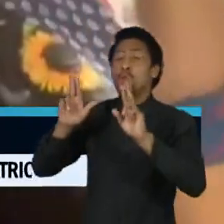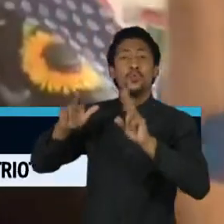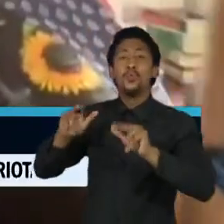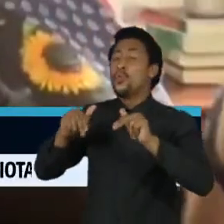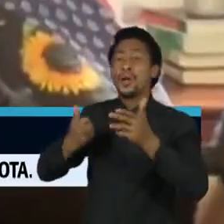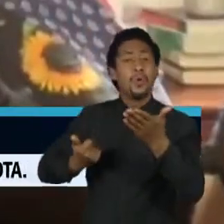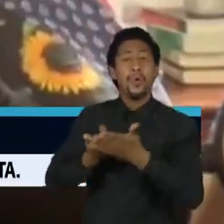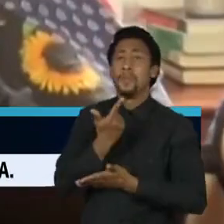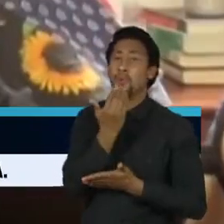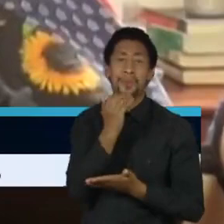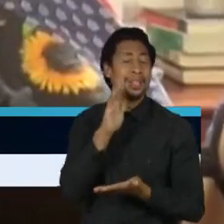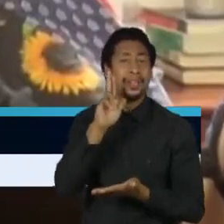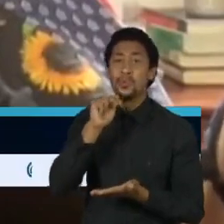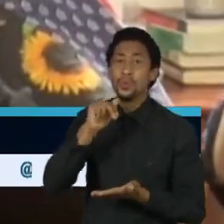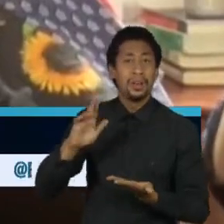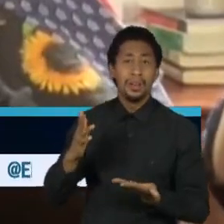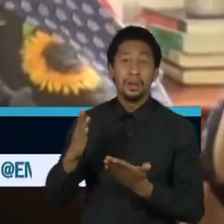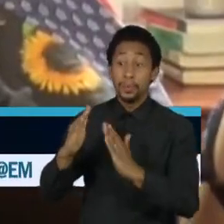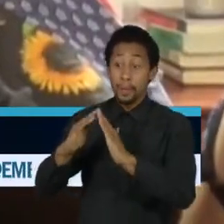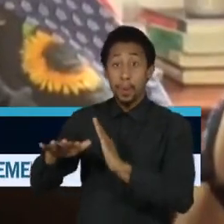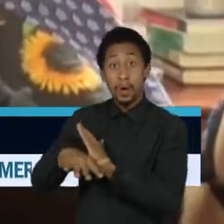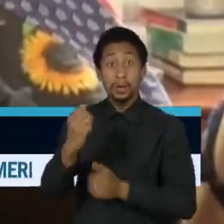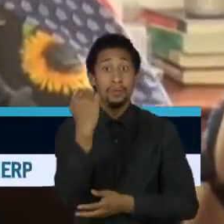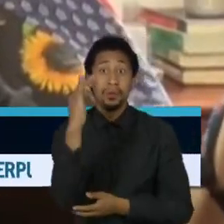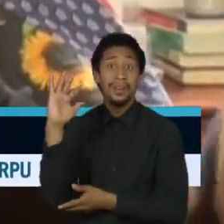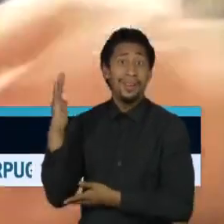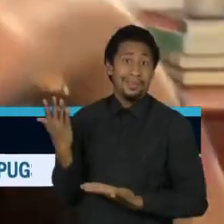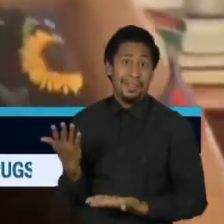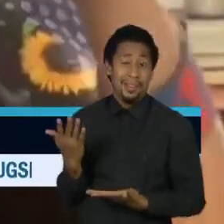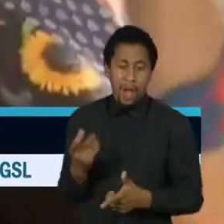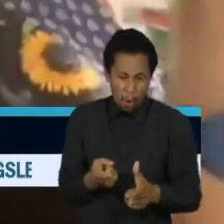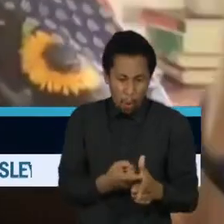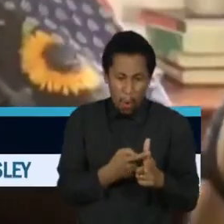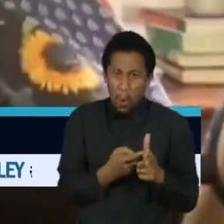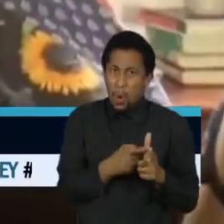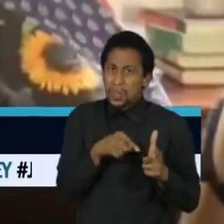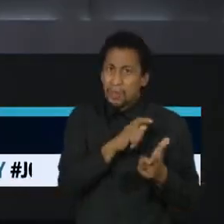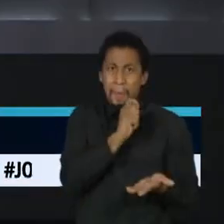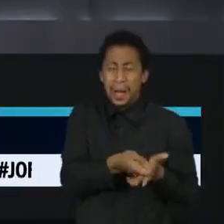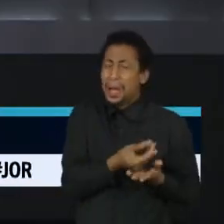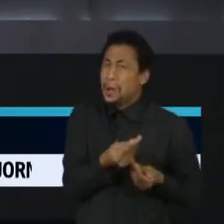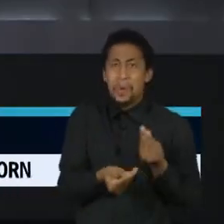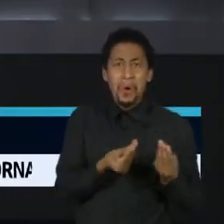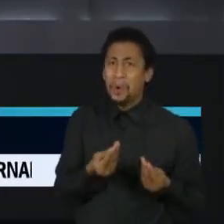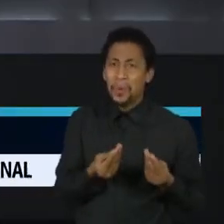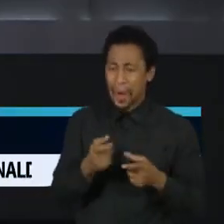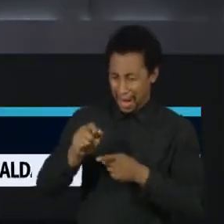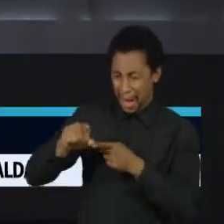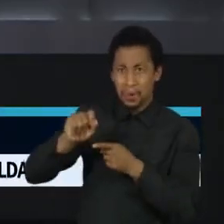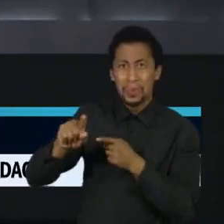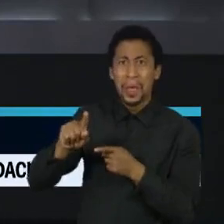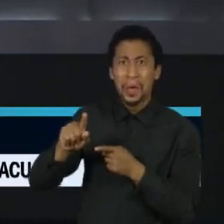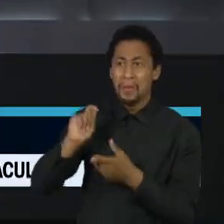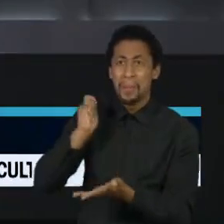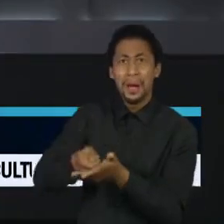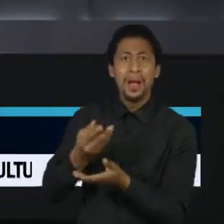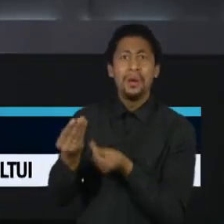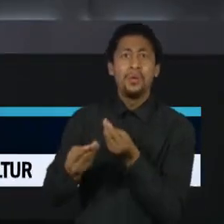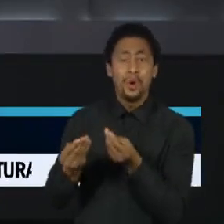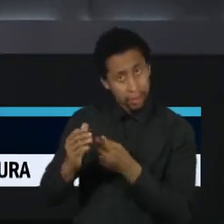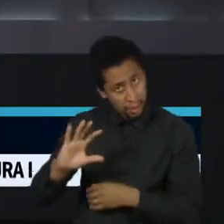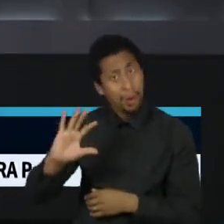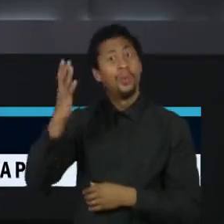Ter contas que não pode pagar, ter que pagar aluguel. Esse é um processo que tem